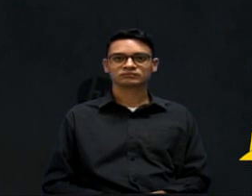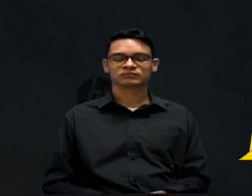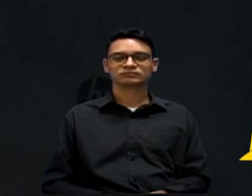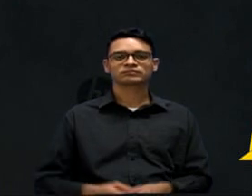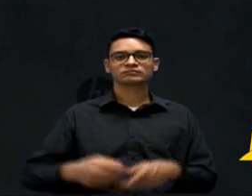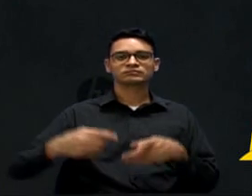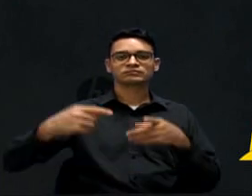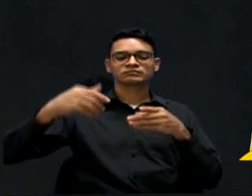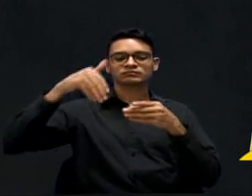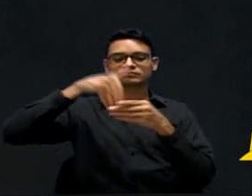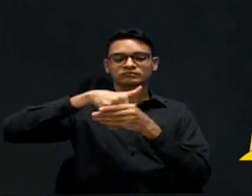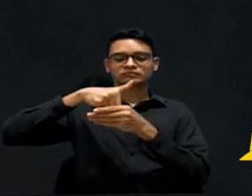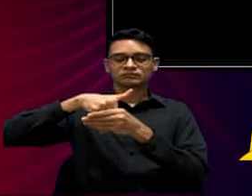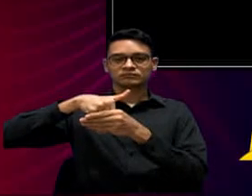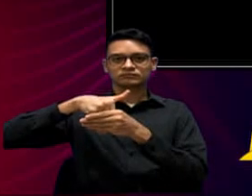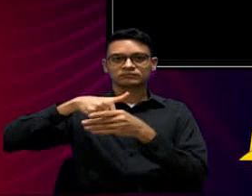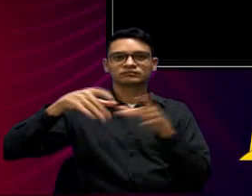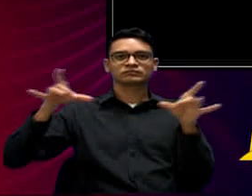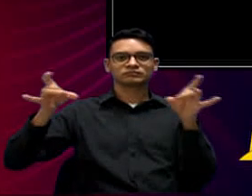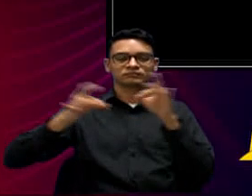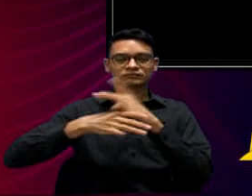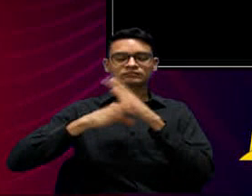É encerrado a votação.